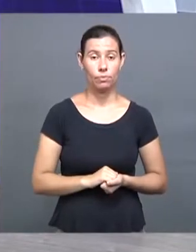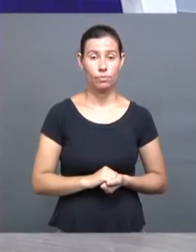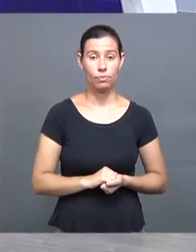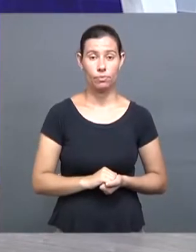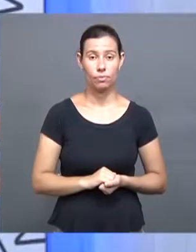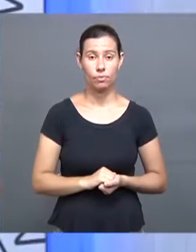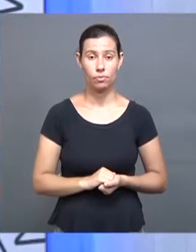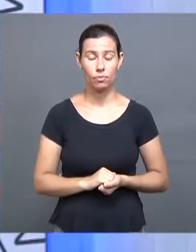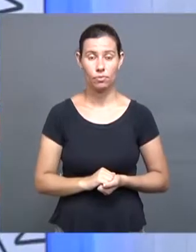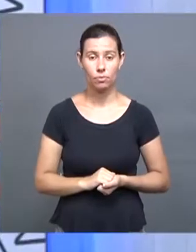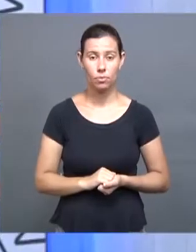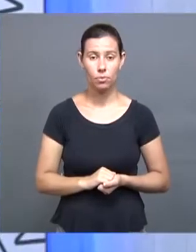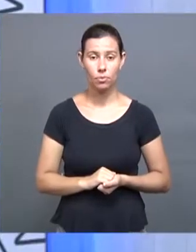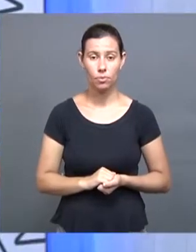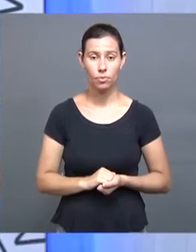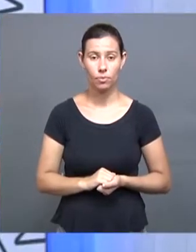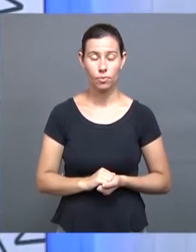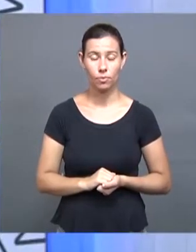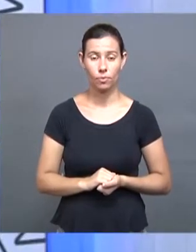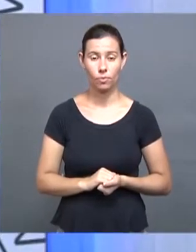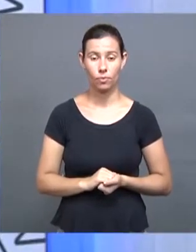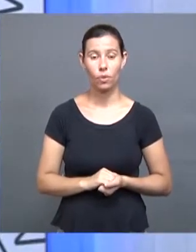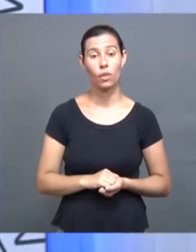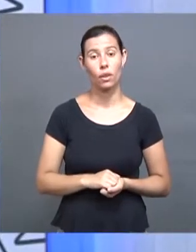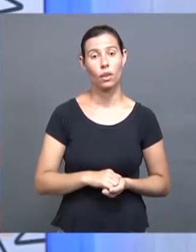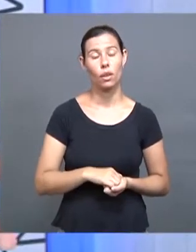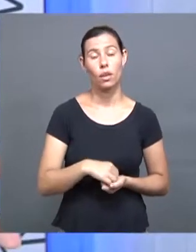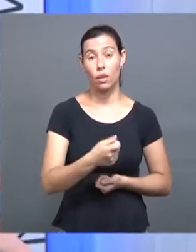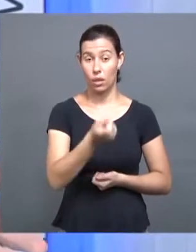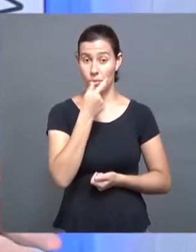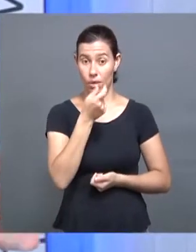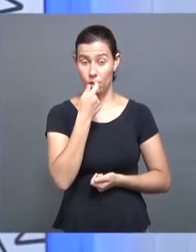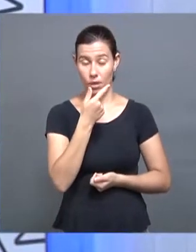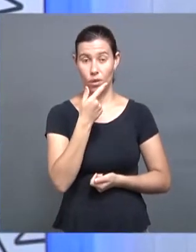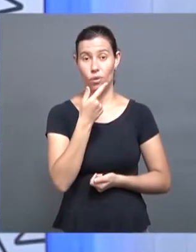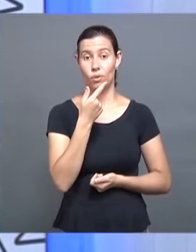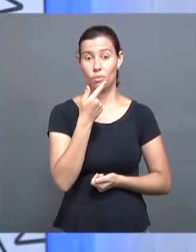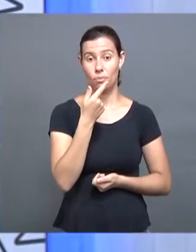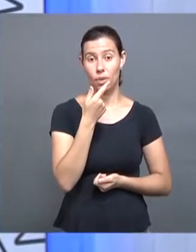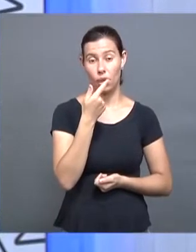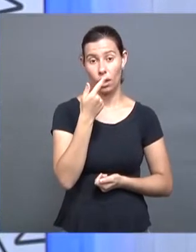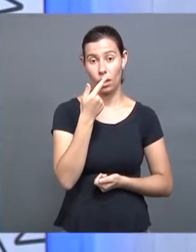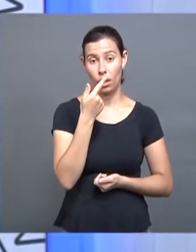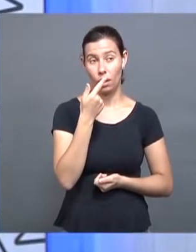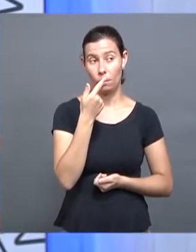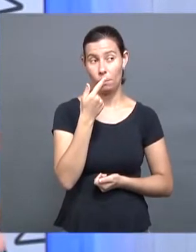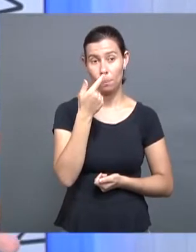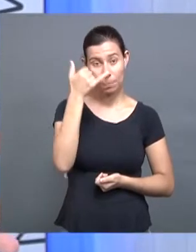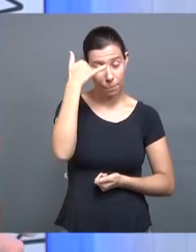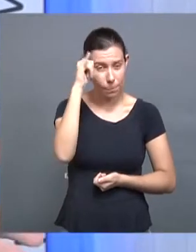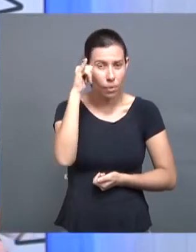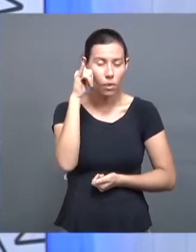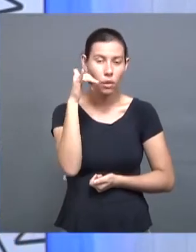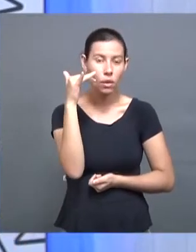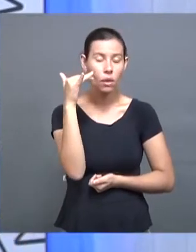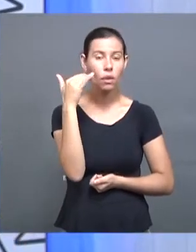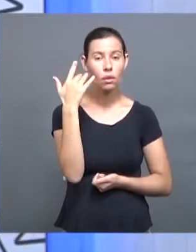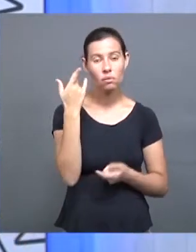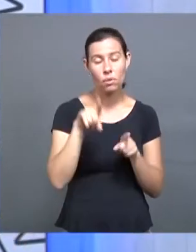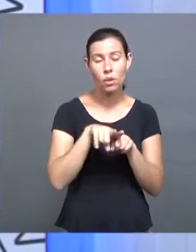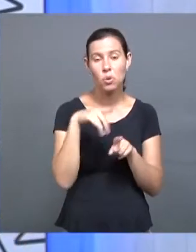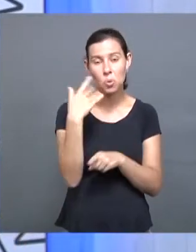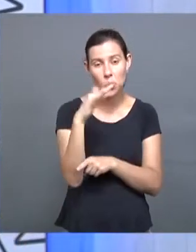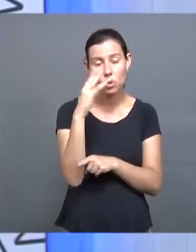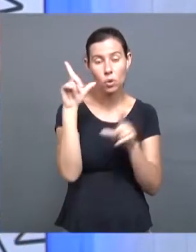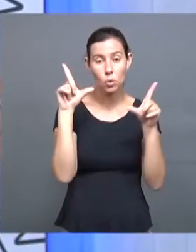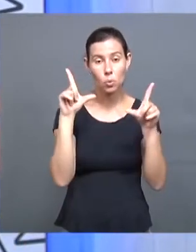considerar sempre usar medicamentos preventivos para diminuir a intensidade e a crise das dores é importante,